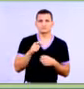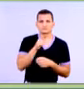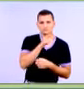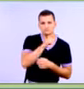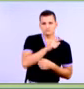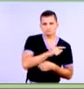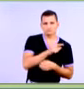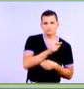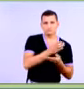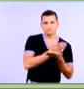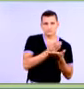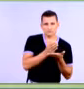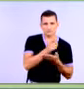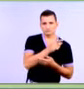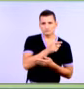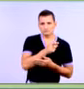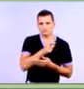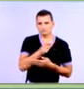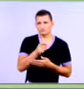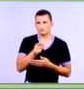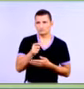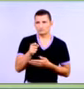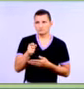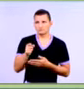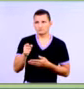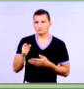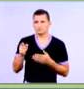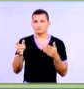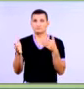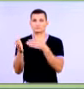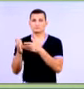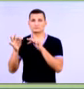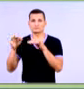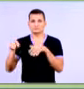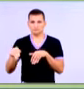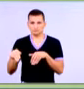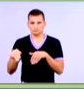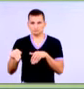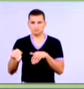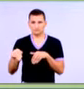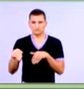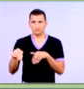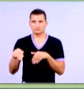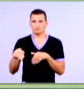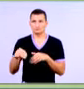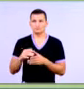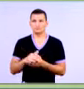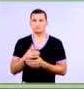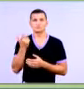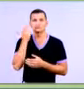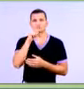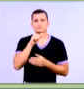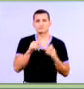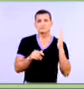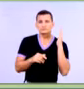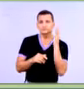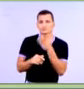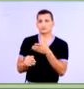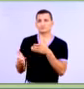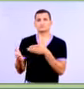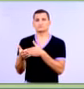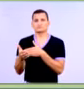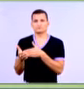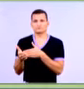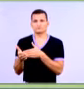do início, tenho que percorrer todos para chegar no último elemento aqui, ó. Eu não consigo ir diretamente no último